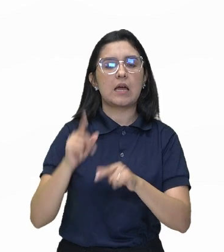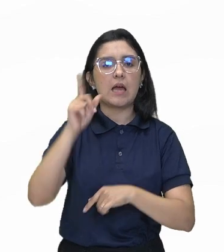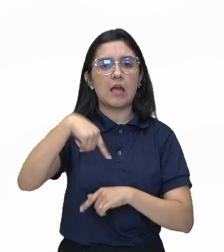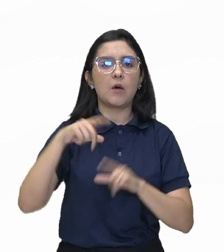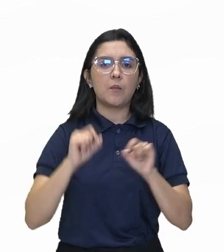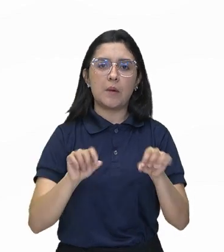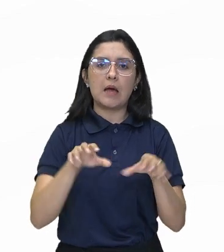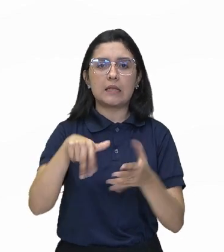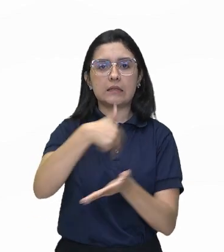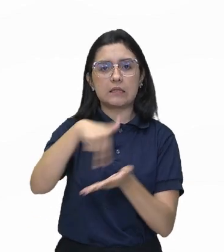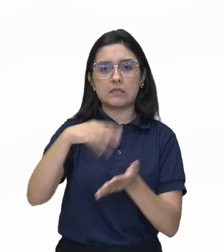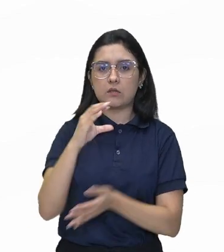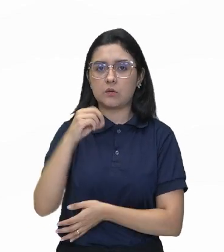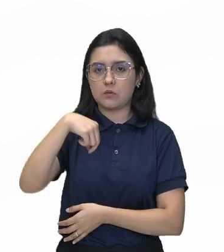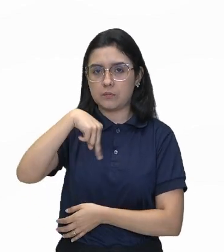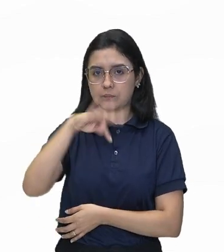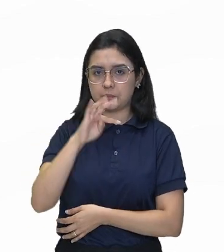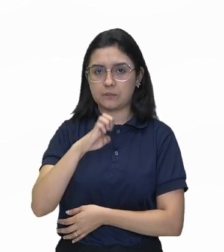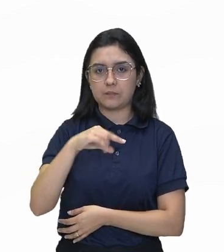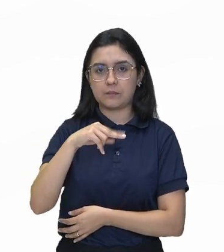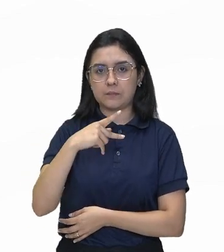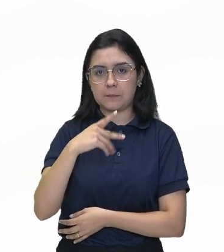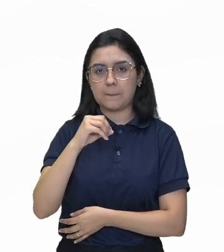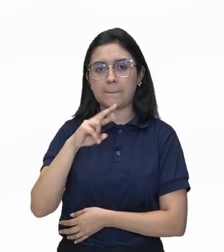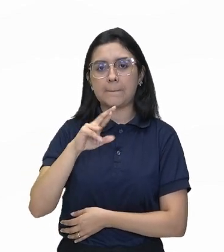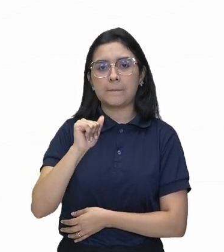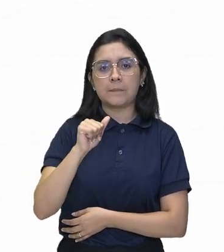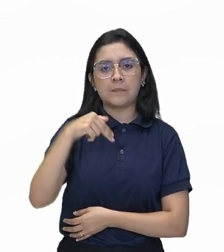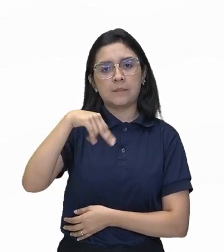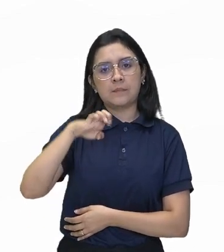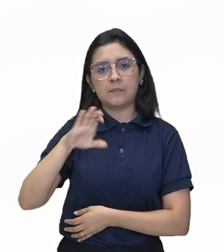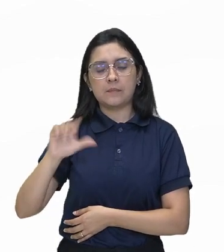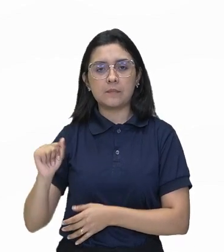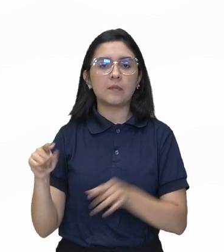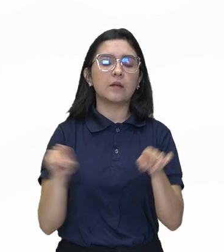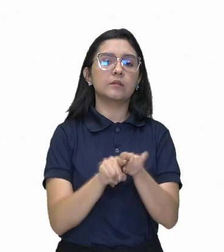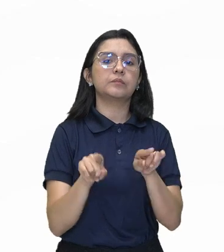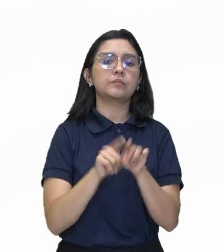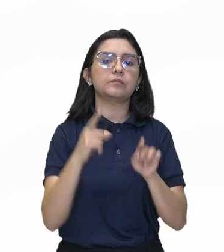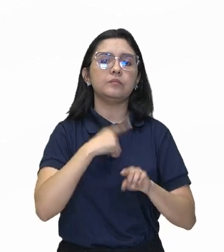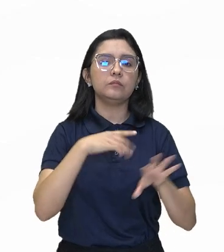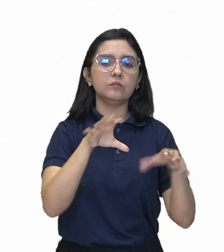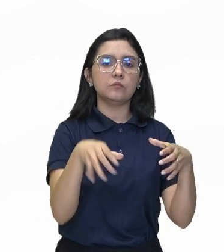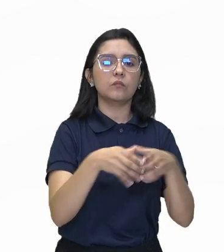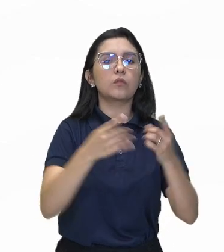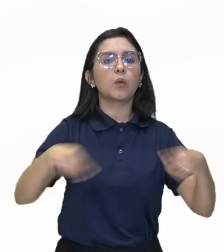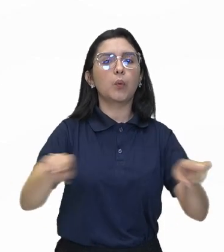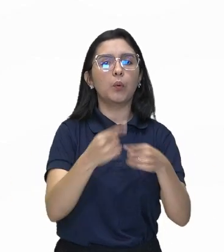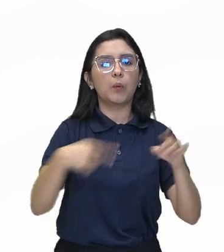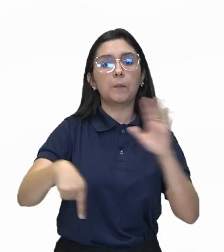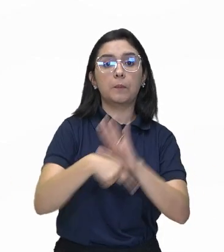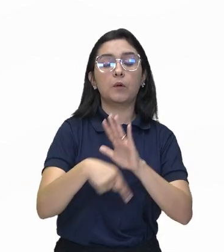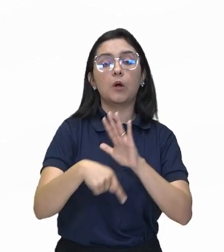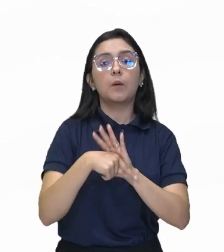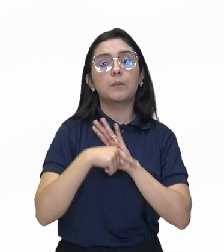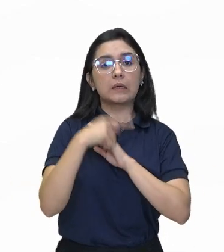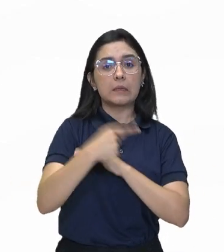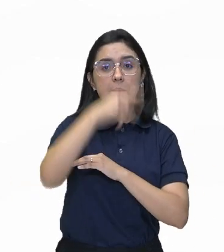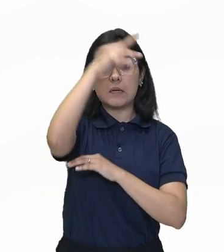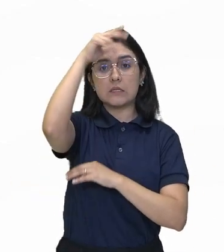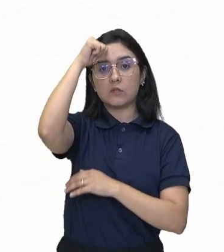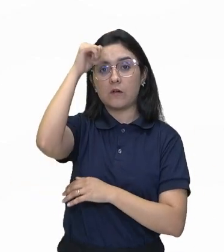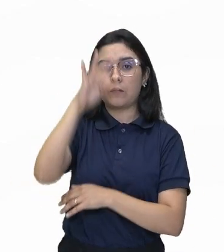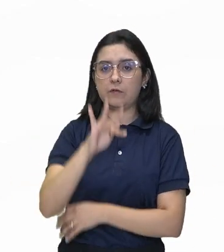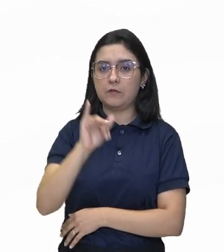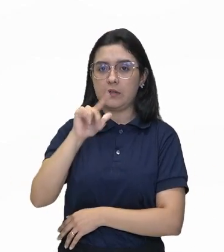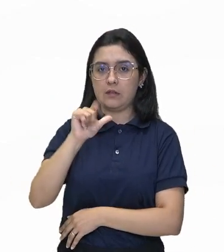dança contemporânea, tá? E aí nós formamos também a Orquestra do Amazonas, a Filarmônica. É